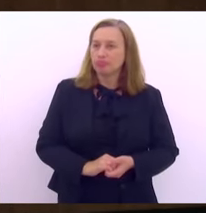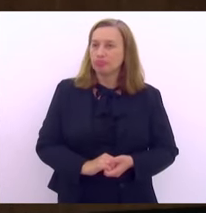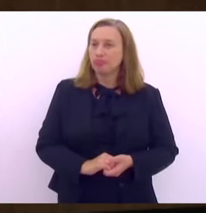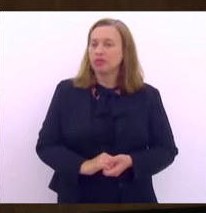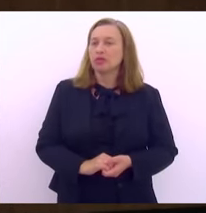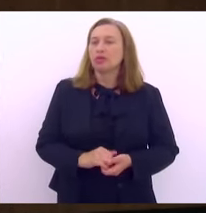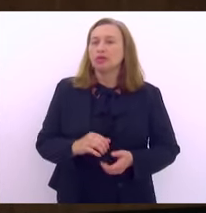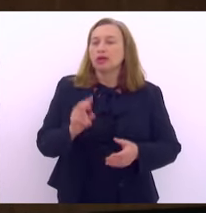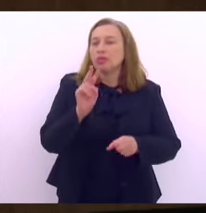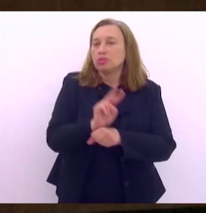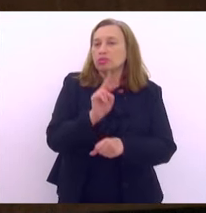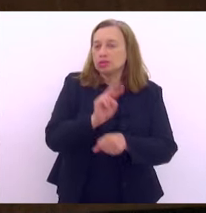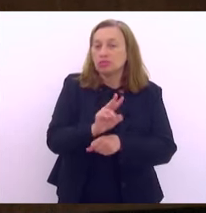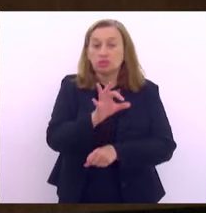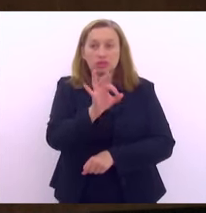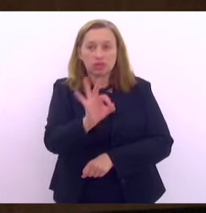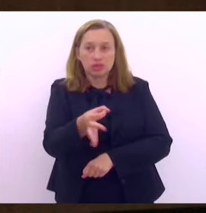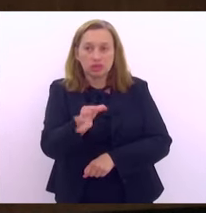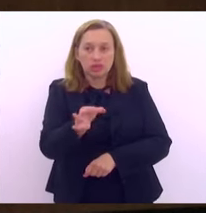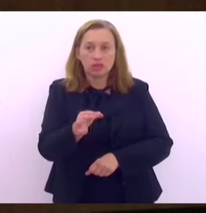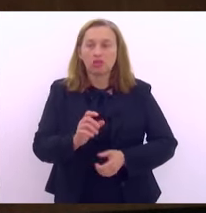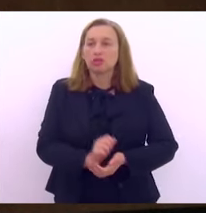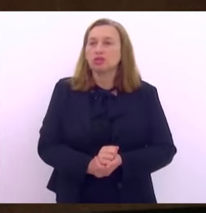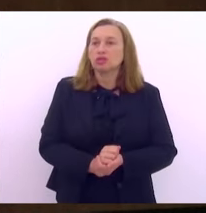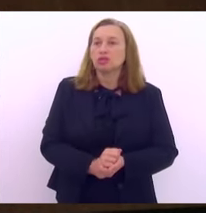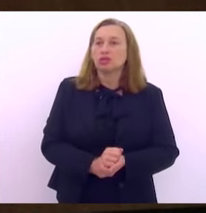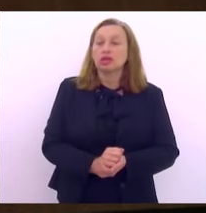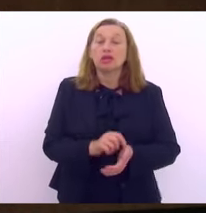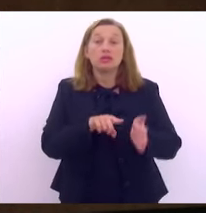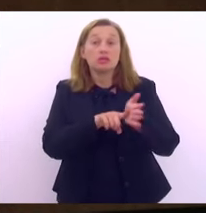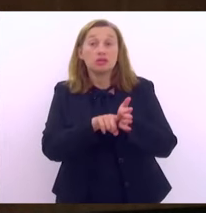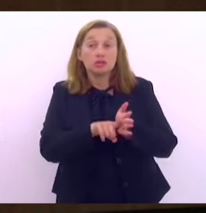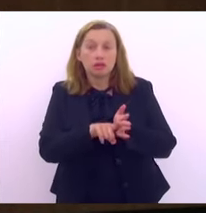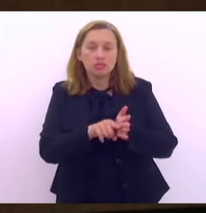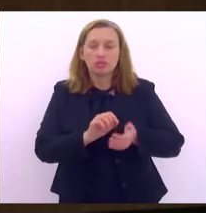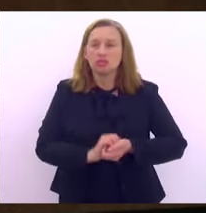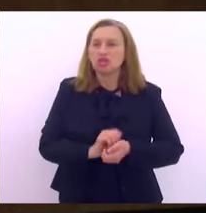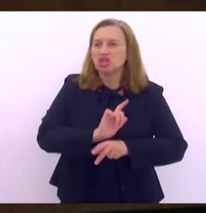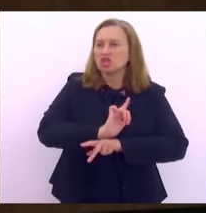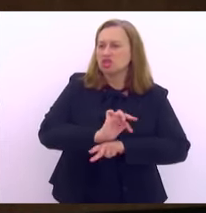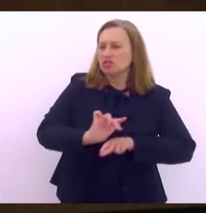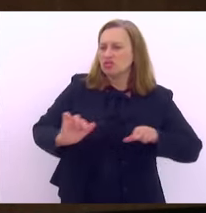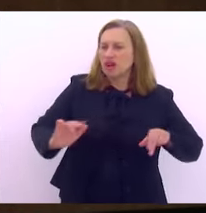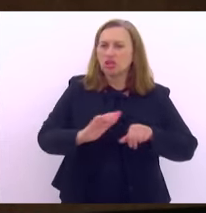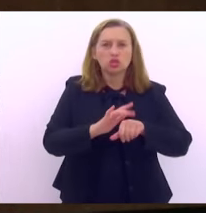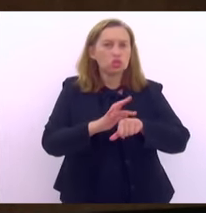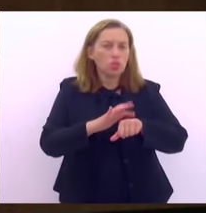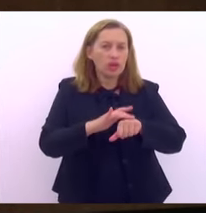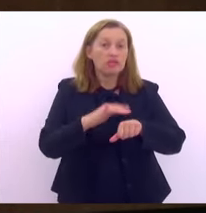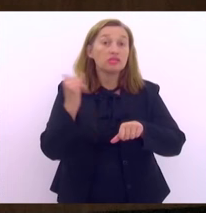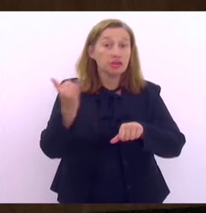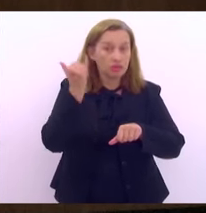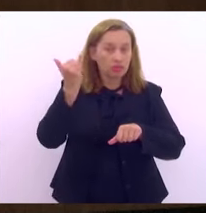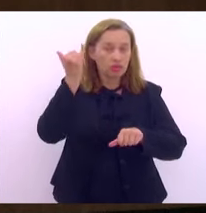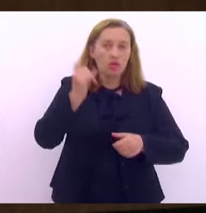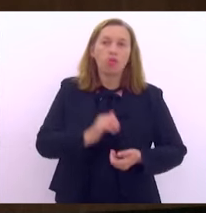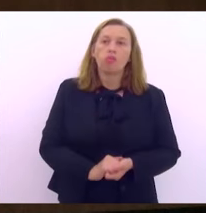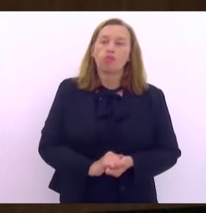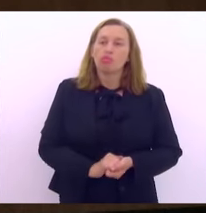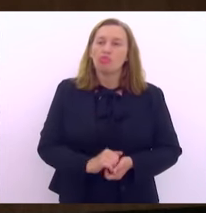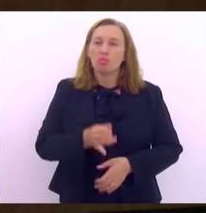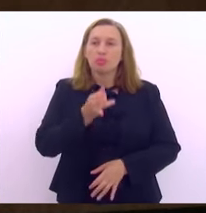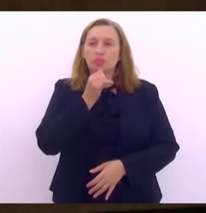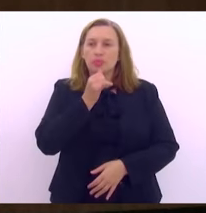da prevenção, vamos dizer assim, e diagnóstico. De várias doenças que são muito importantes. Por